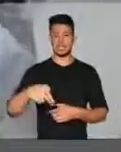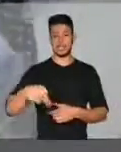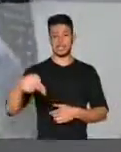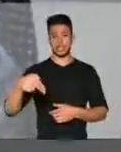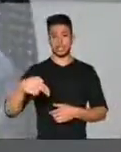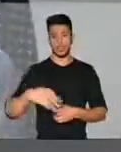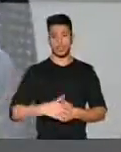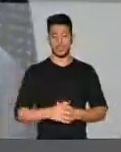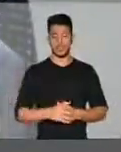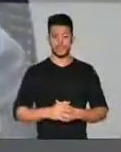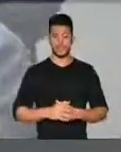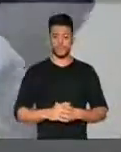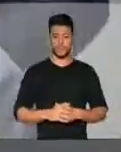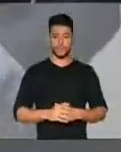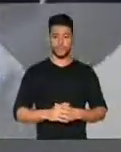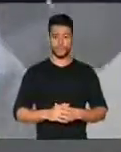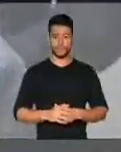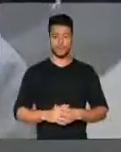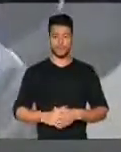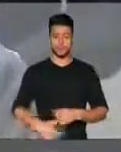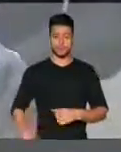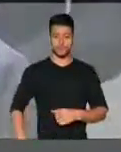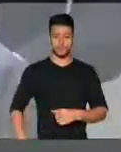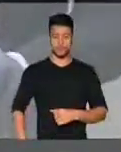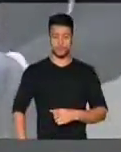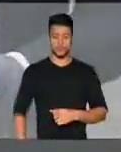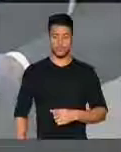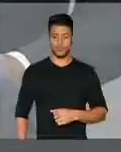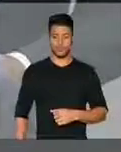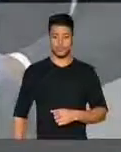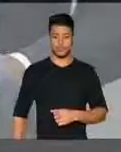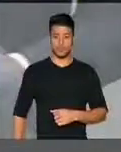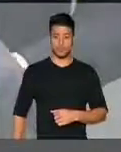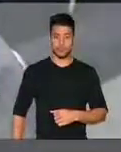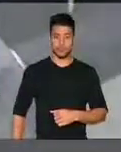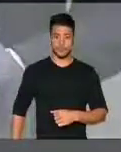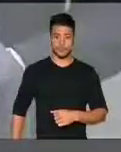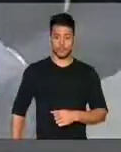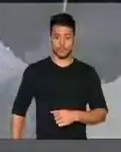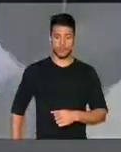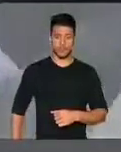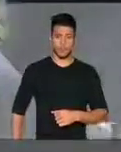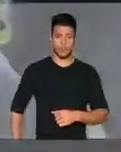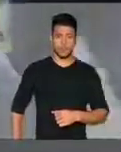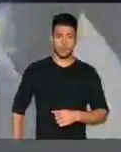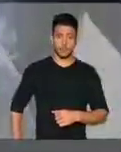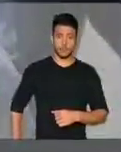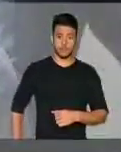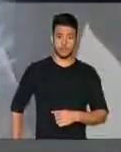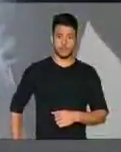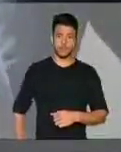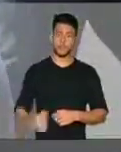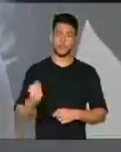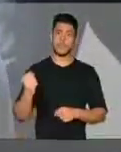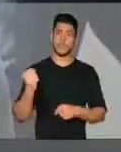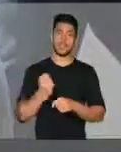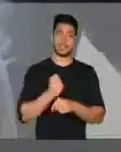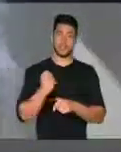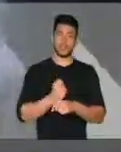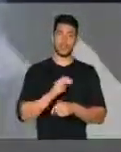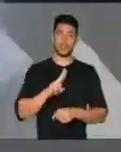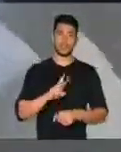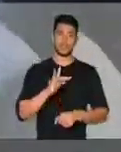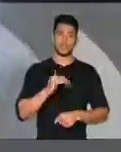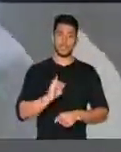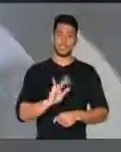governador Camilo, do PSB, deixou 95% pronta, as obras da UTI iniciadas e o dinheiro